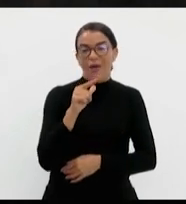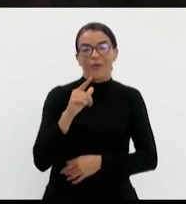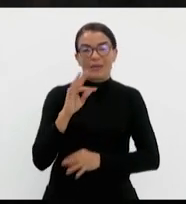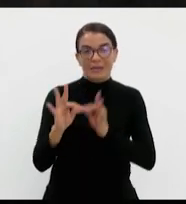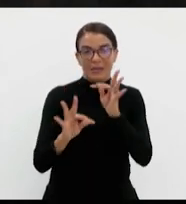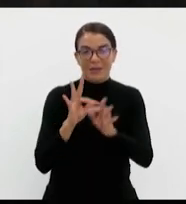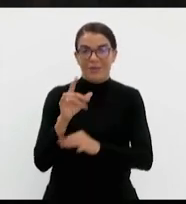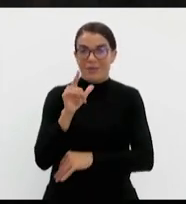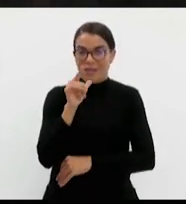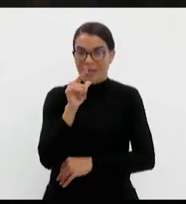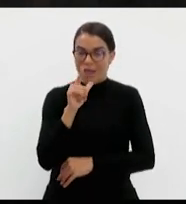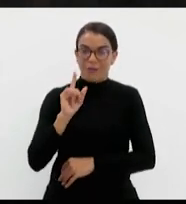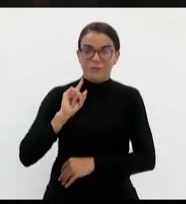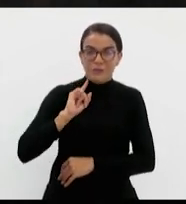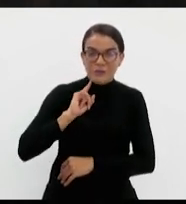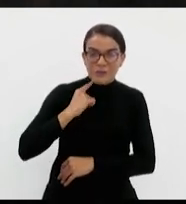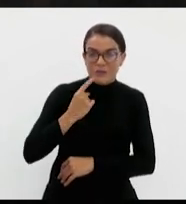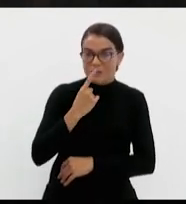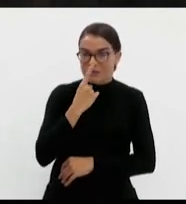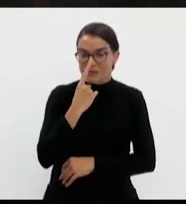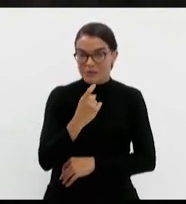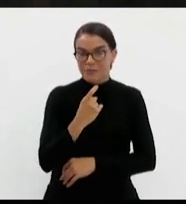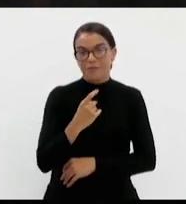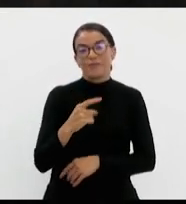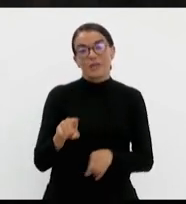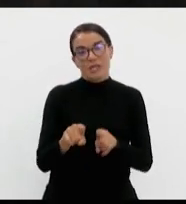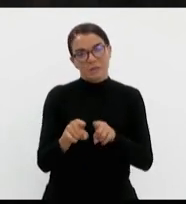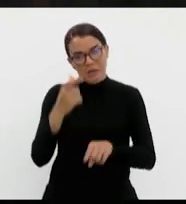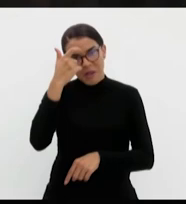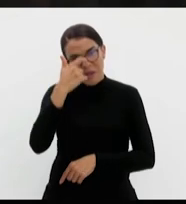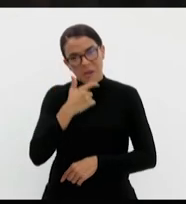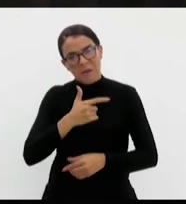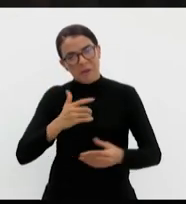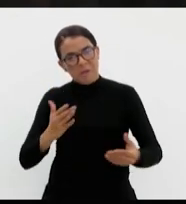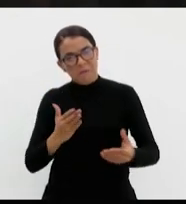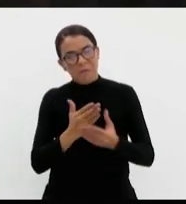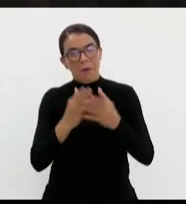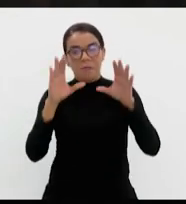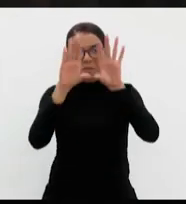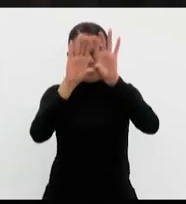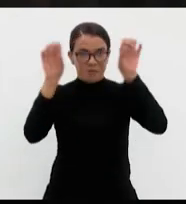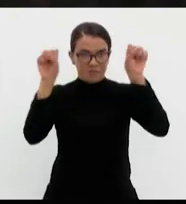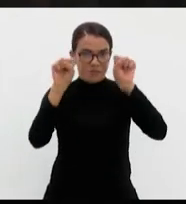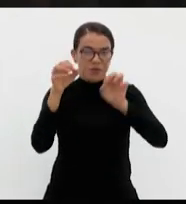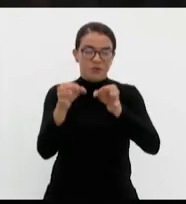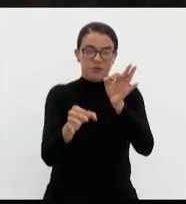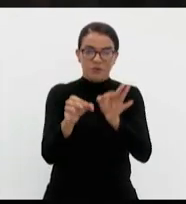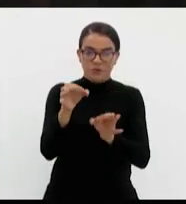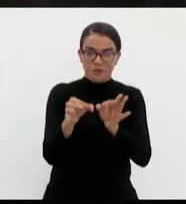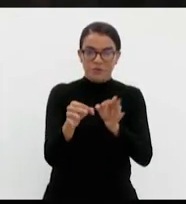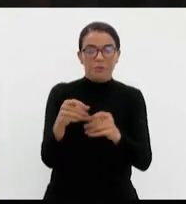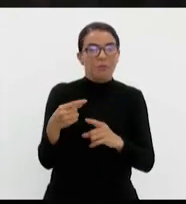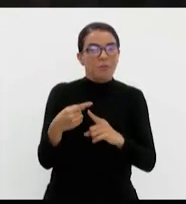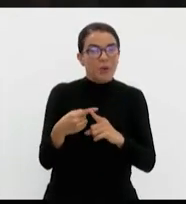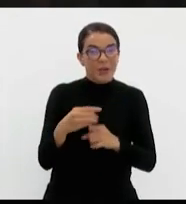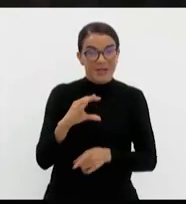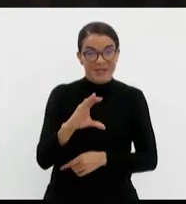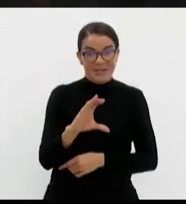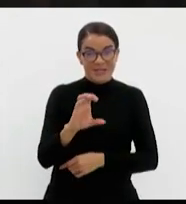privada. Eu fui aqui à Justiça, ao Tribunal de Justiça, porque a